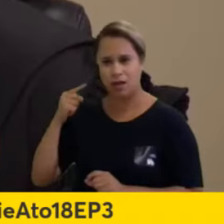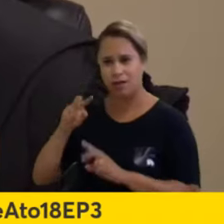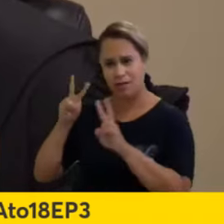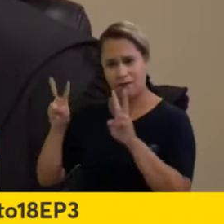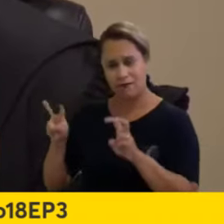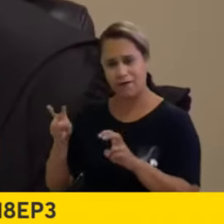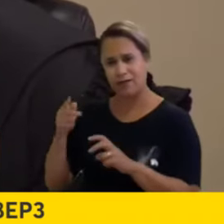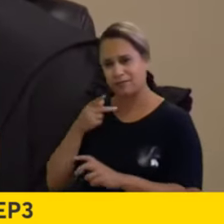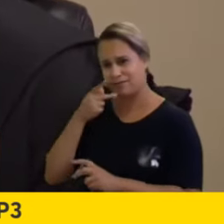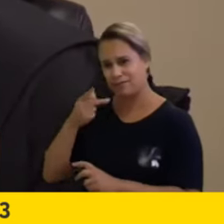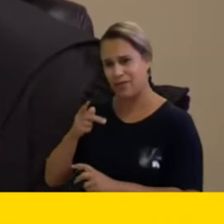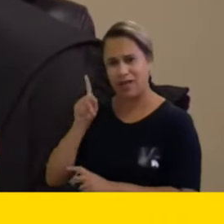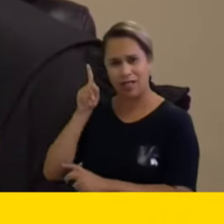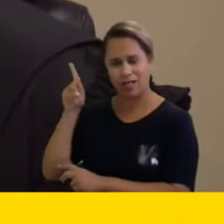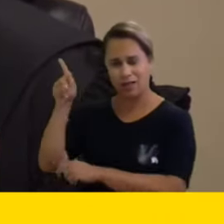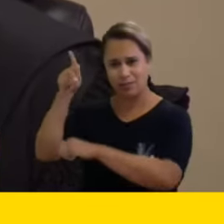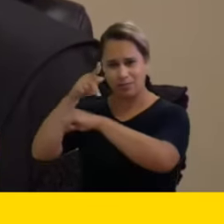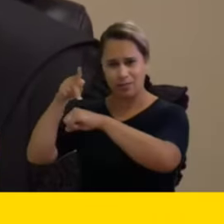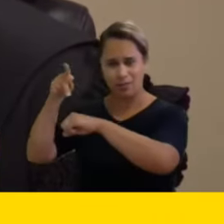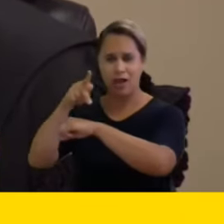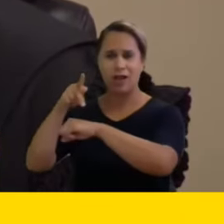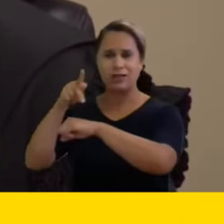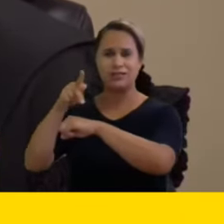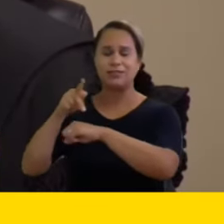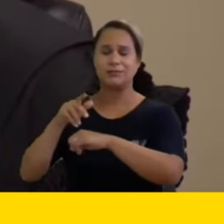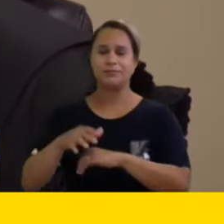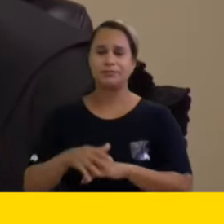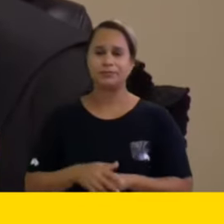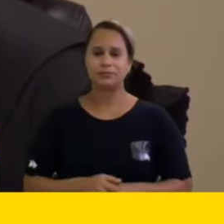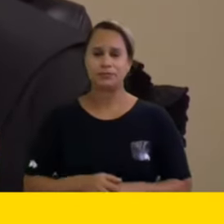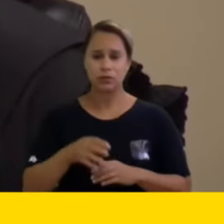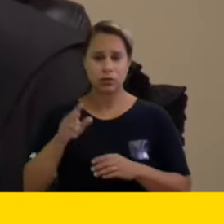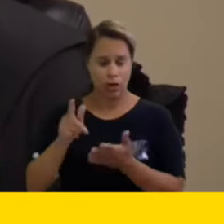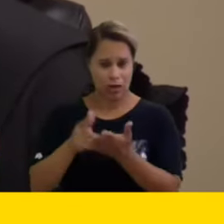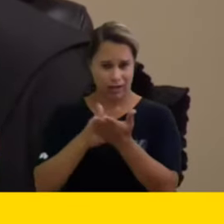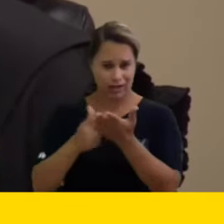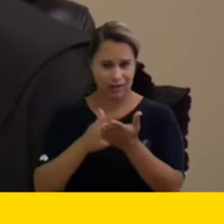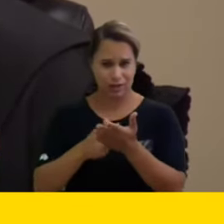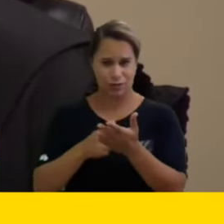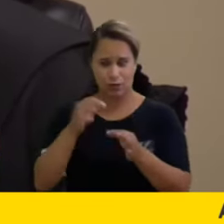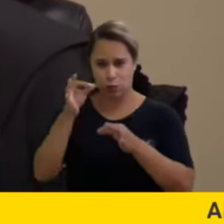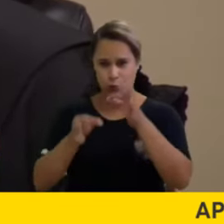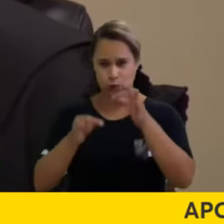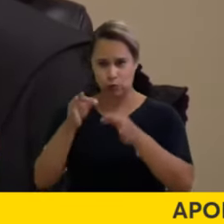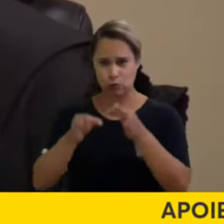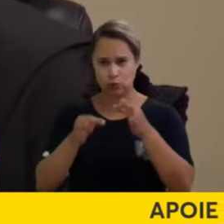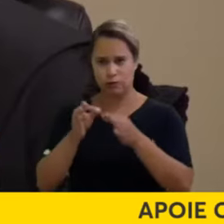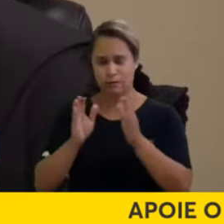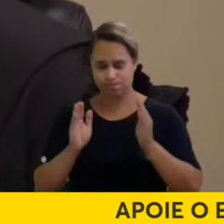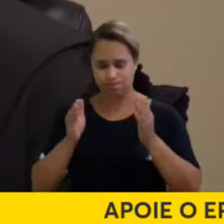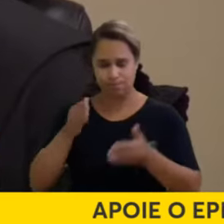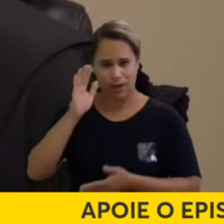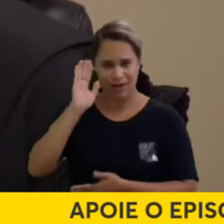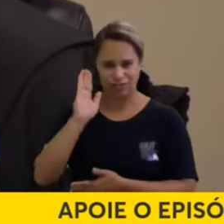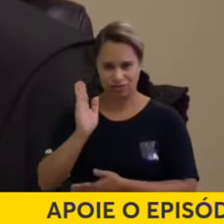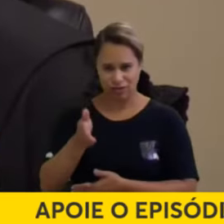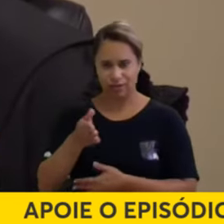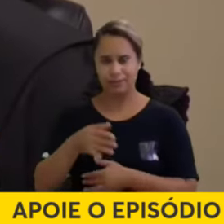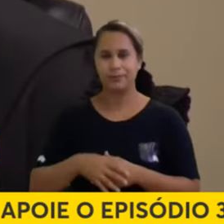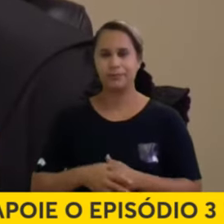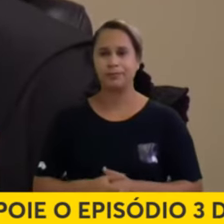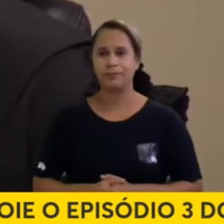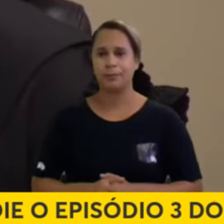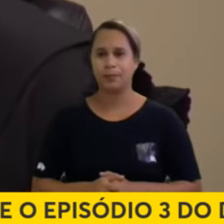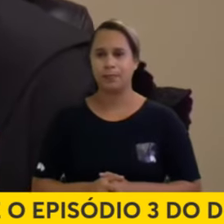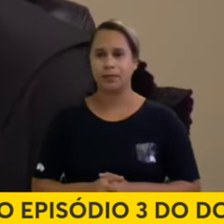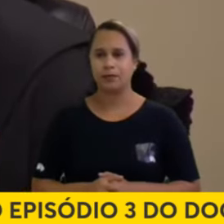Bolonha na Itália em seu livro Justiça midiática os efeitos perversos nos direitos fundamentais end devido processo legal